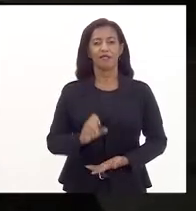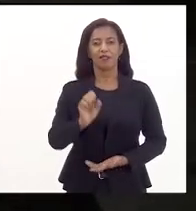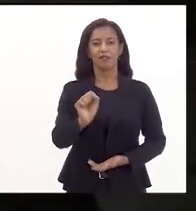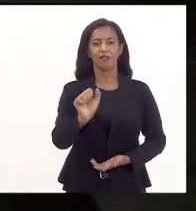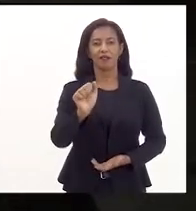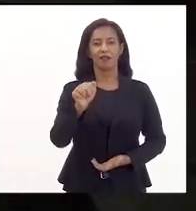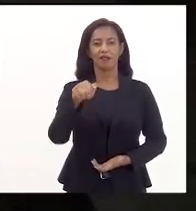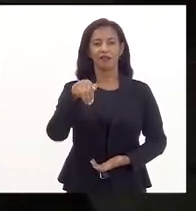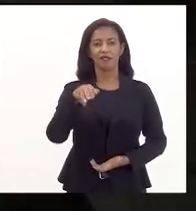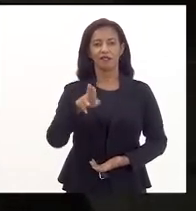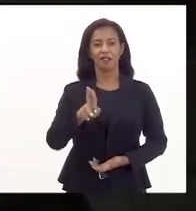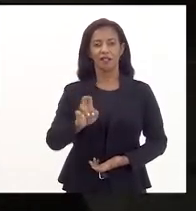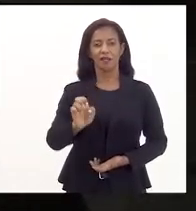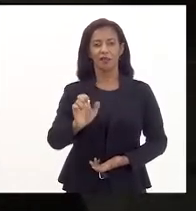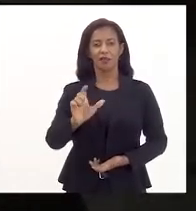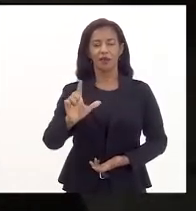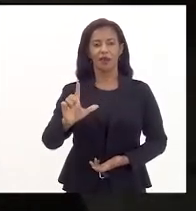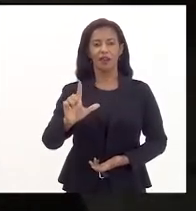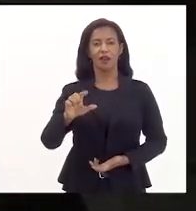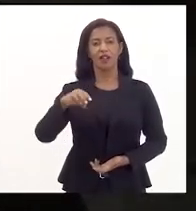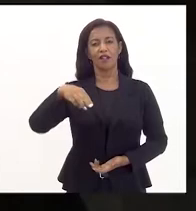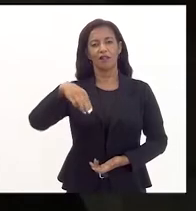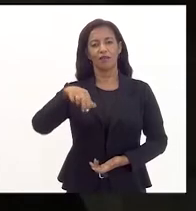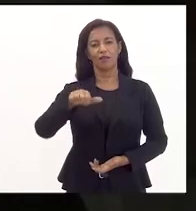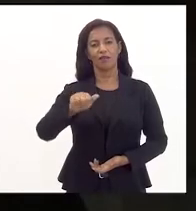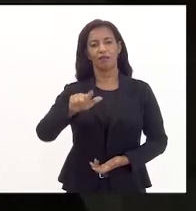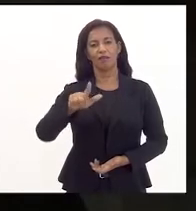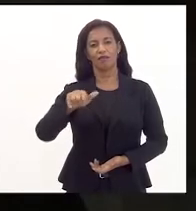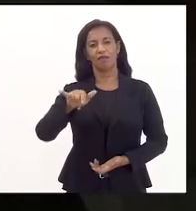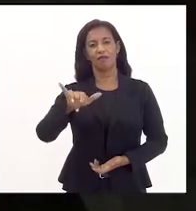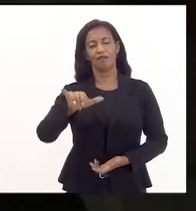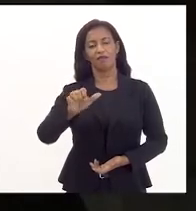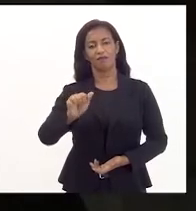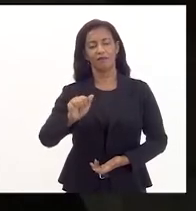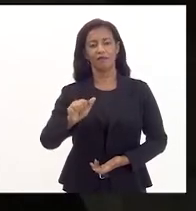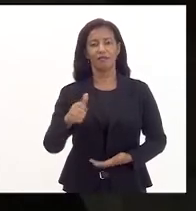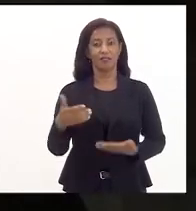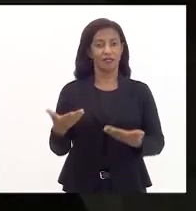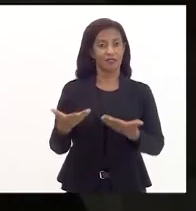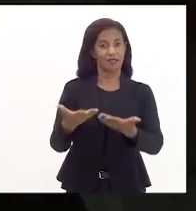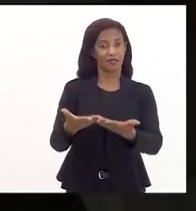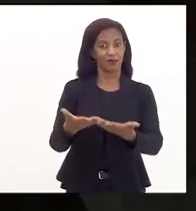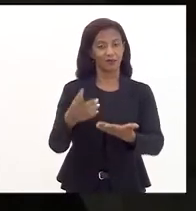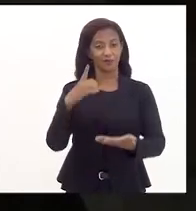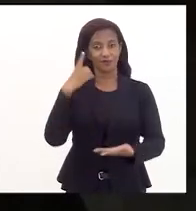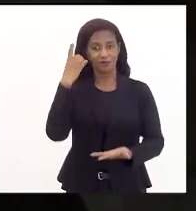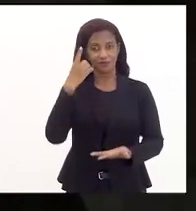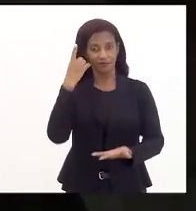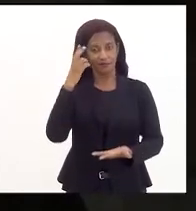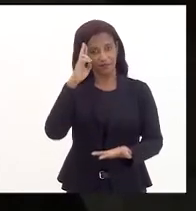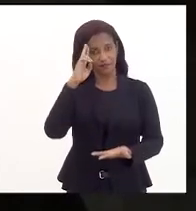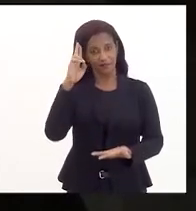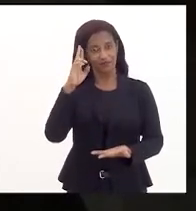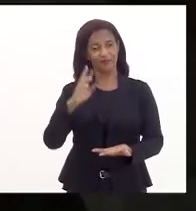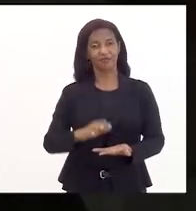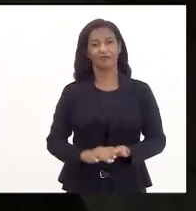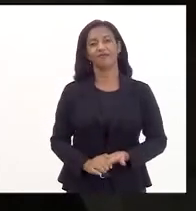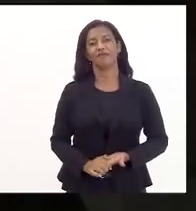Samuel Malafaia. Senhores deputados e deputadas